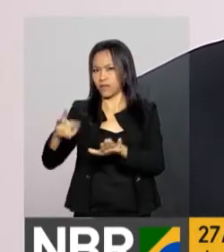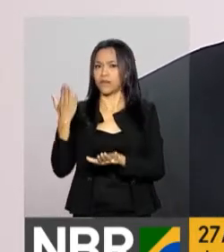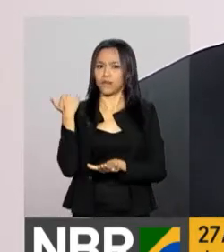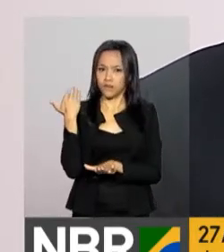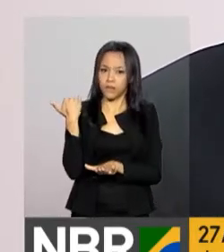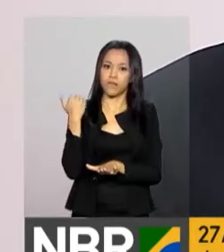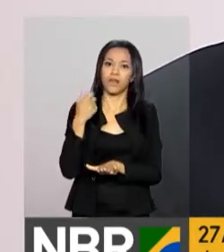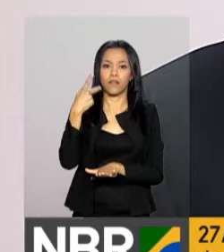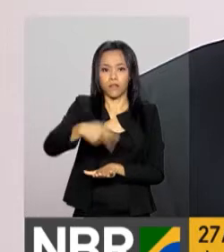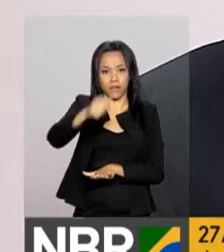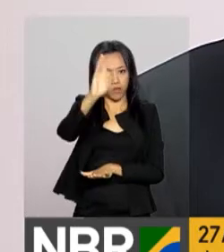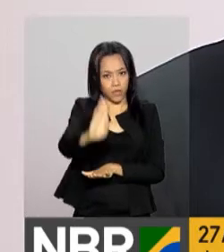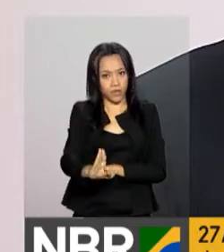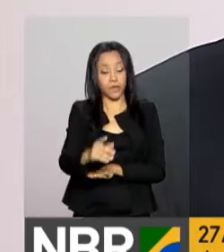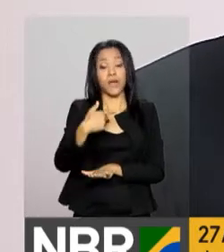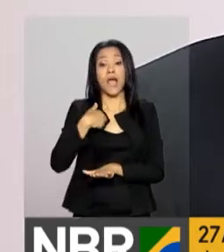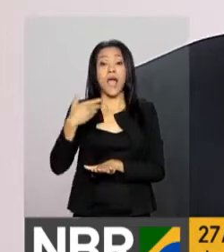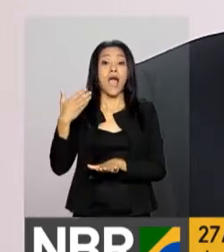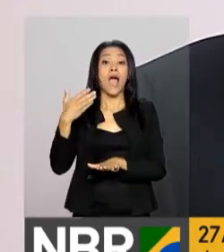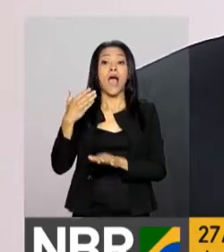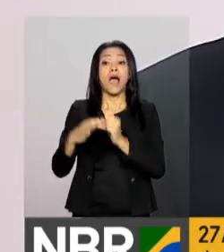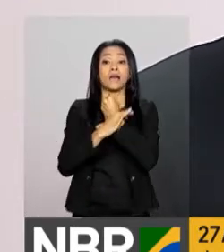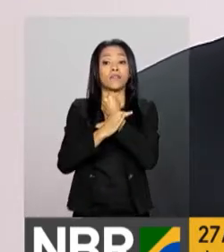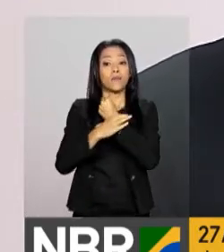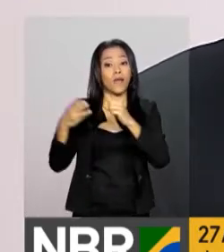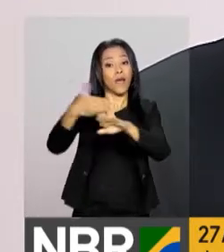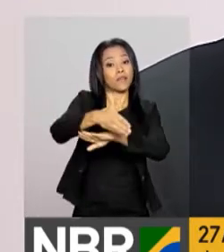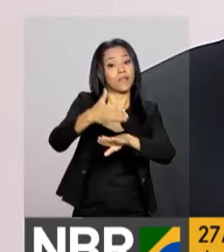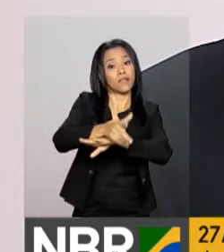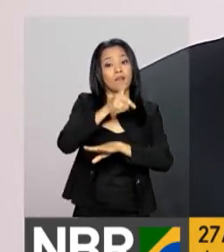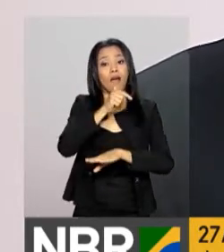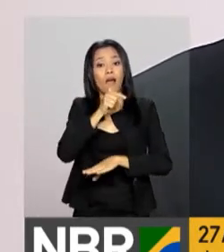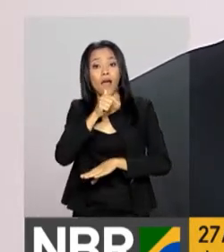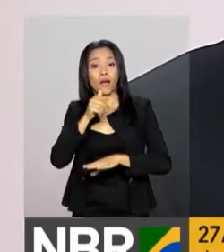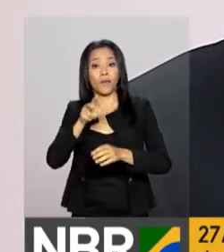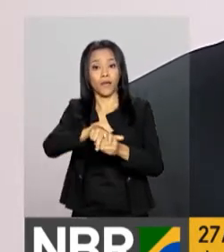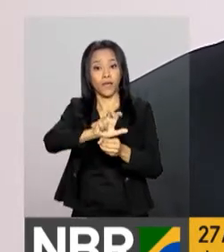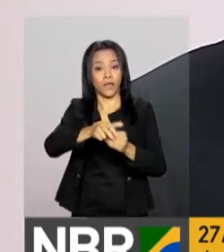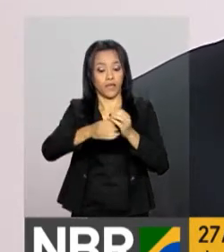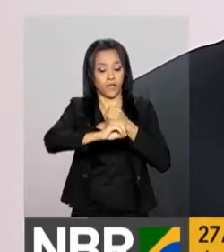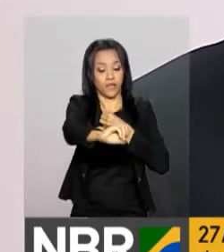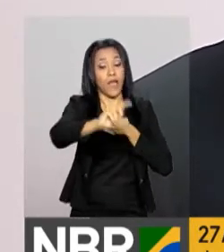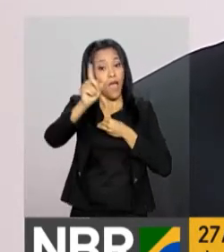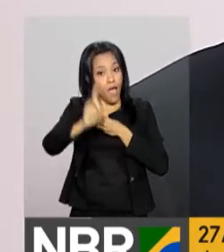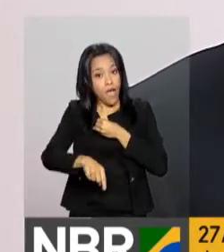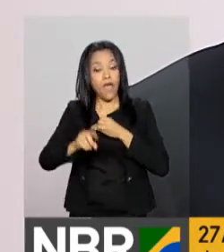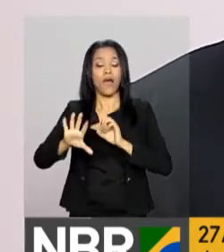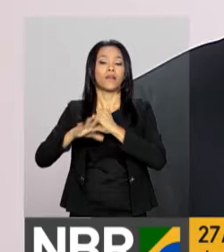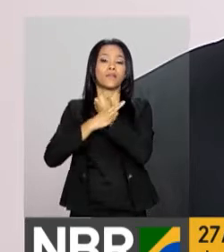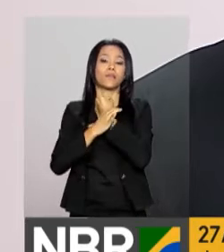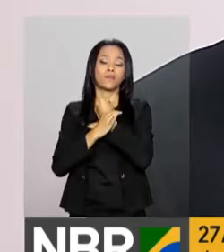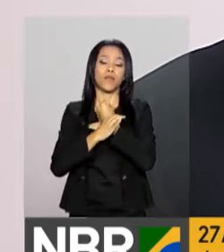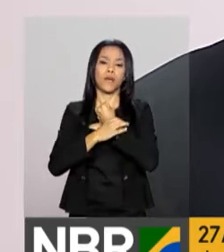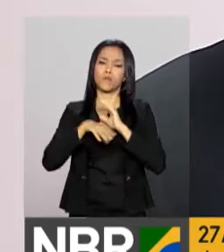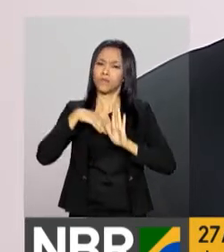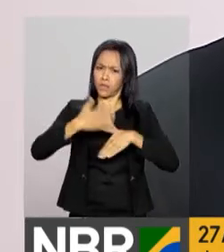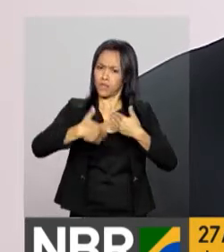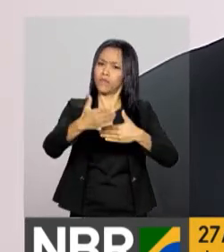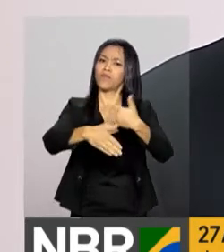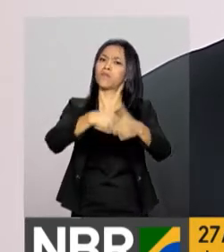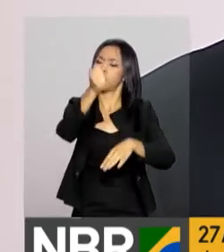é garantir o acesso à água e ao saneamento é garantir o desenvolvimento para o brasil e e